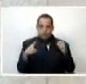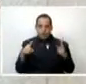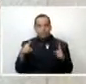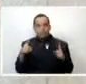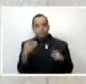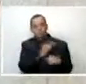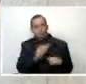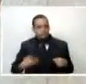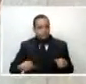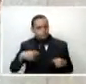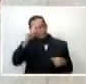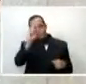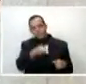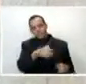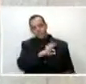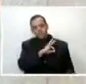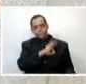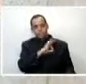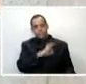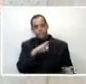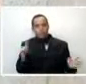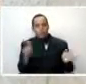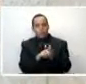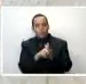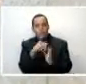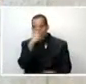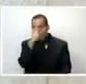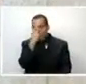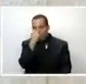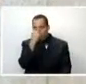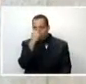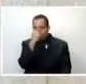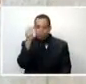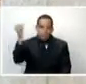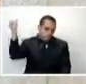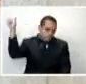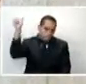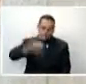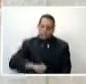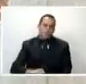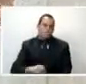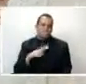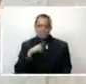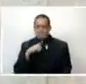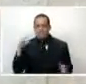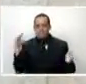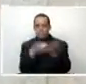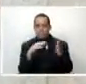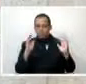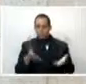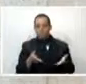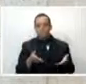obedece ordens. O chefe da Polícia de São Paulo é o governador Geraldo Alckmin, um dos piores comandantes que tivemos. E aí